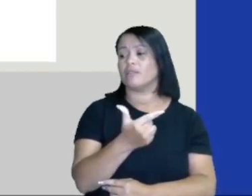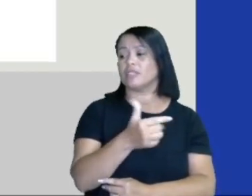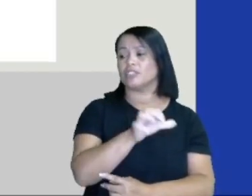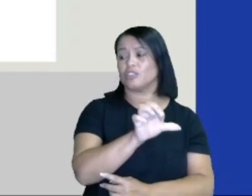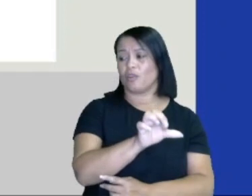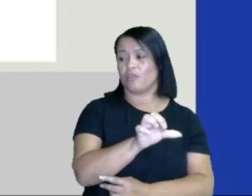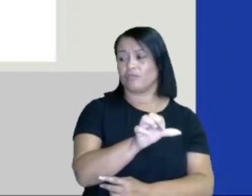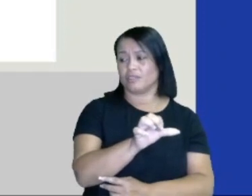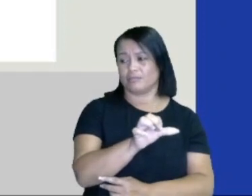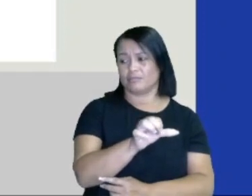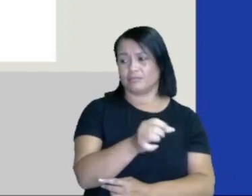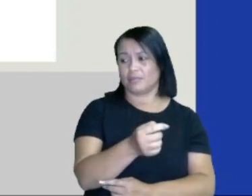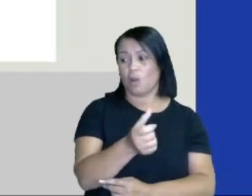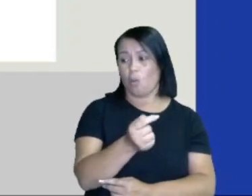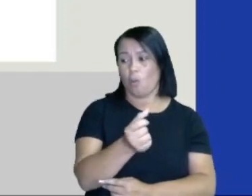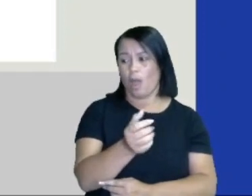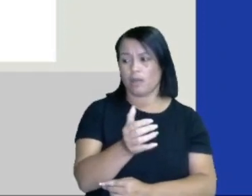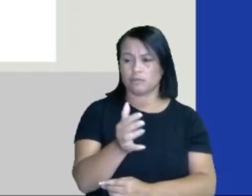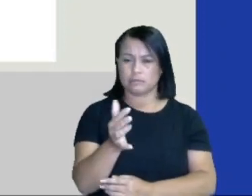1,29.